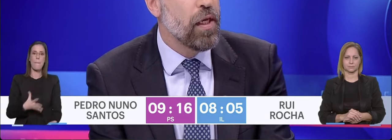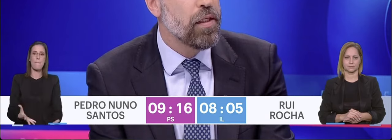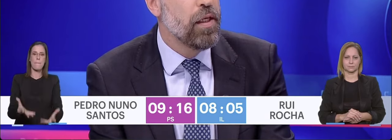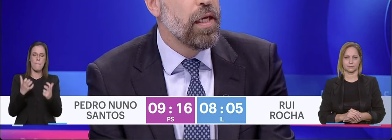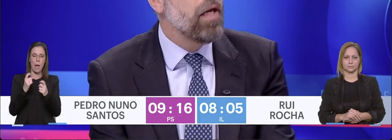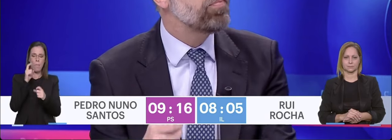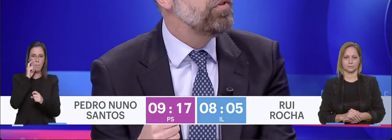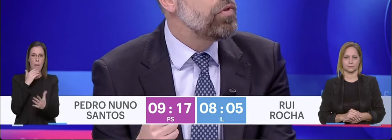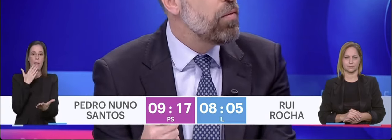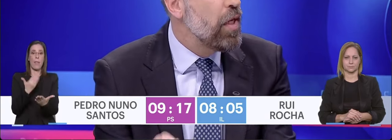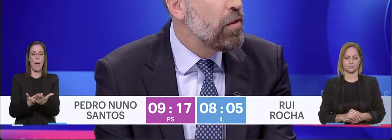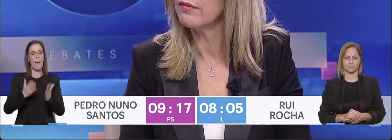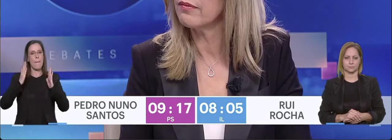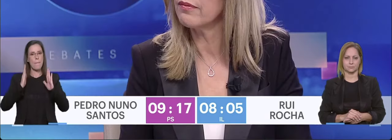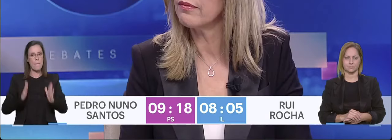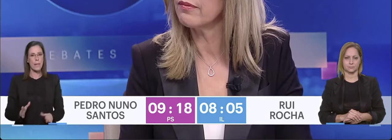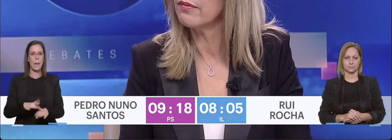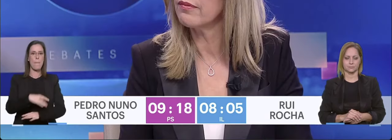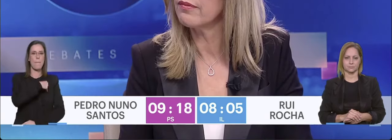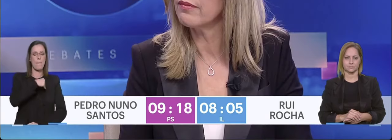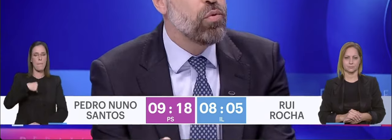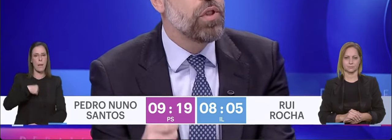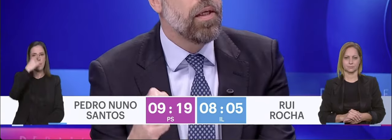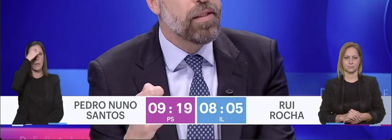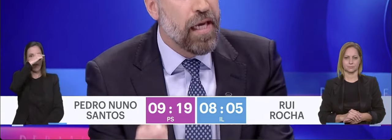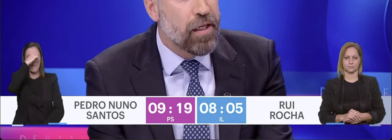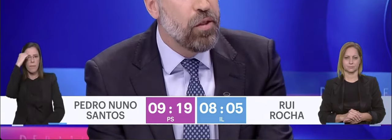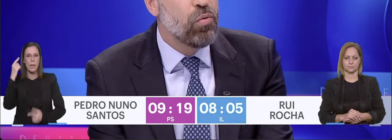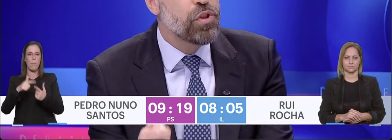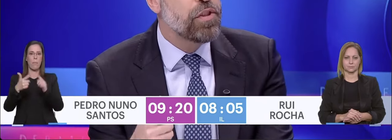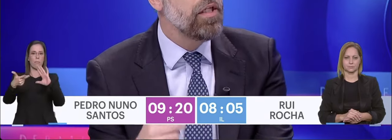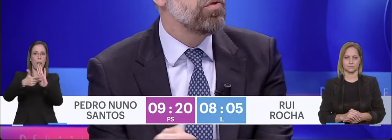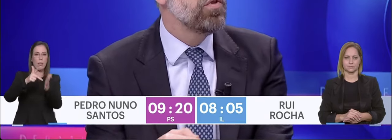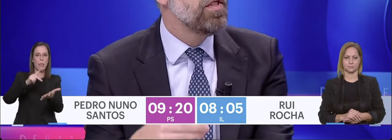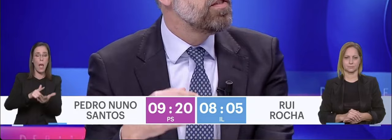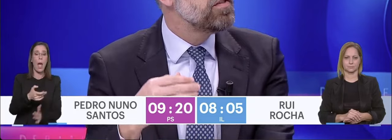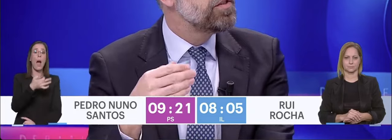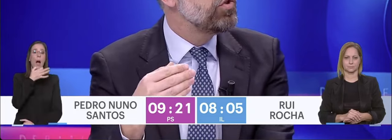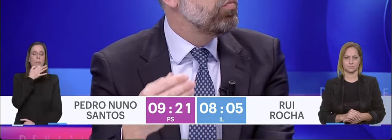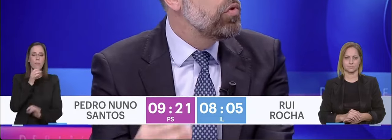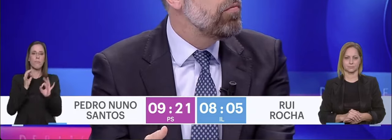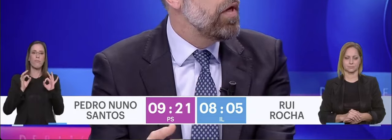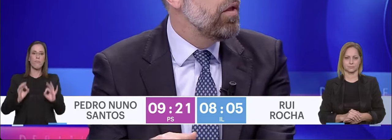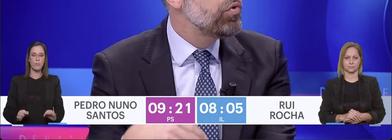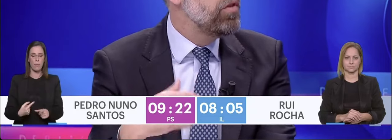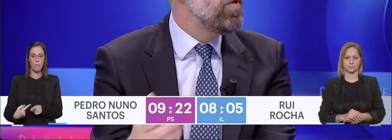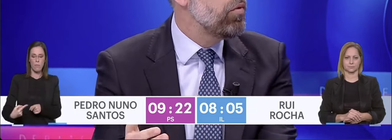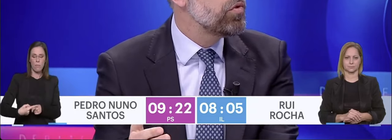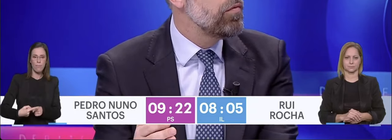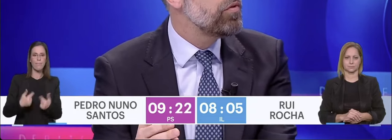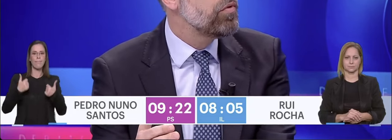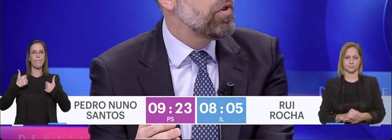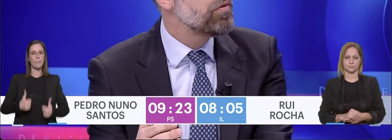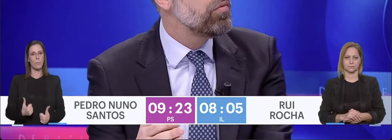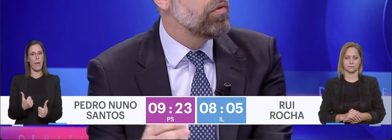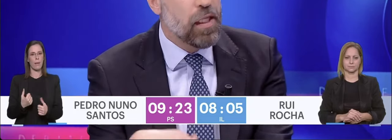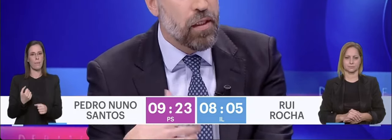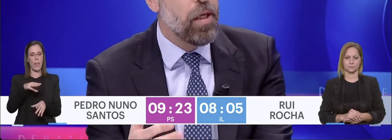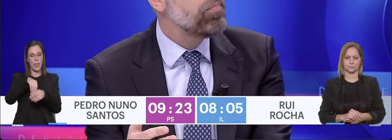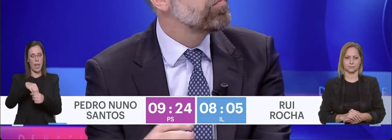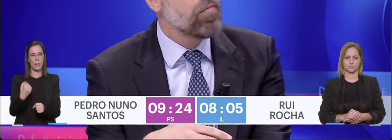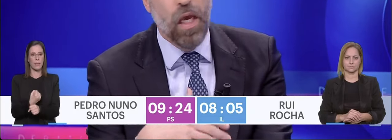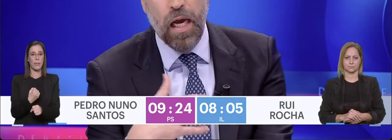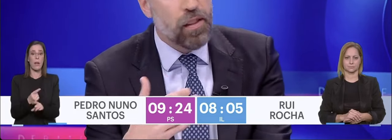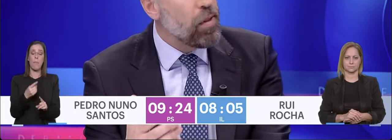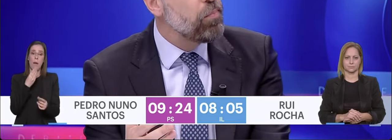consolidar é preciso ter médicos enfermeiros técnicos que estejam estejam motivados e de bem com o serviço Nacional de saúde Há